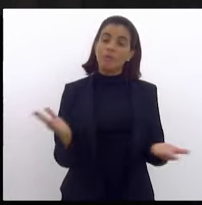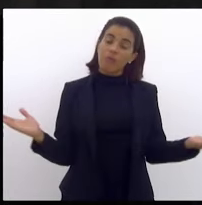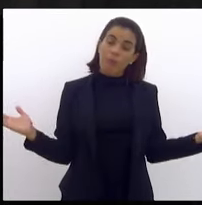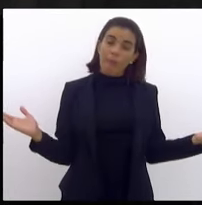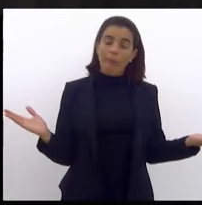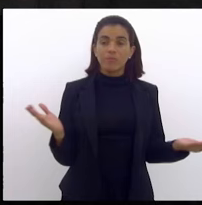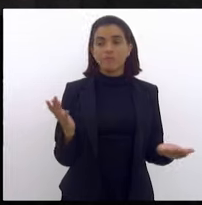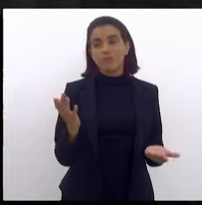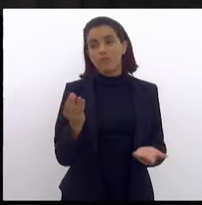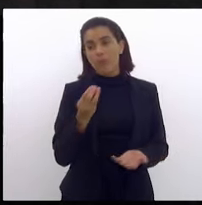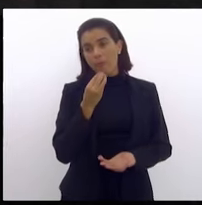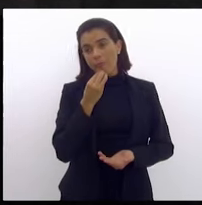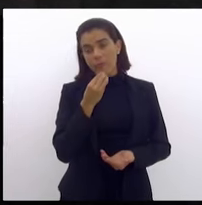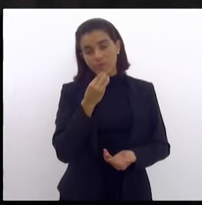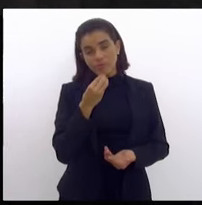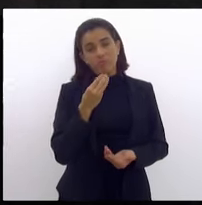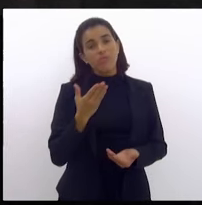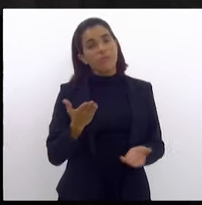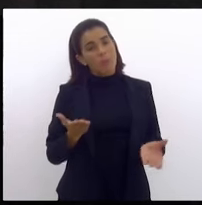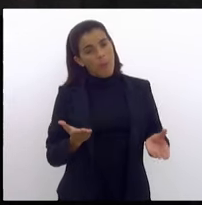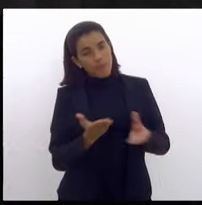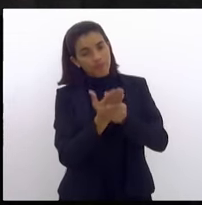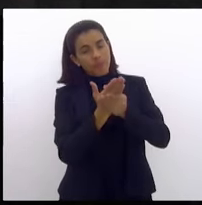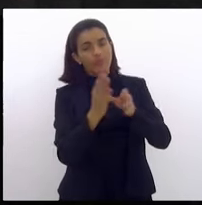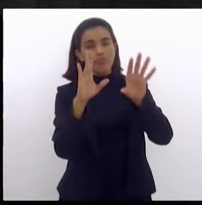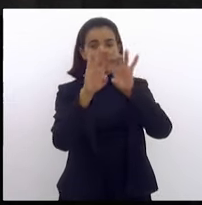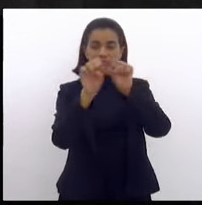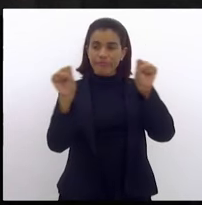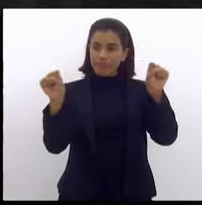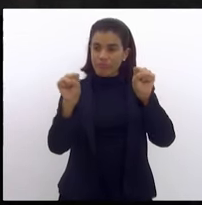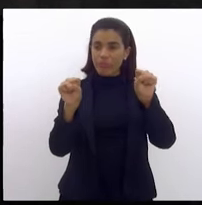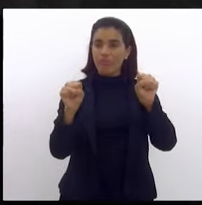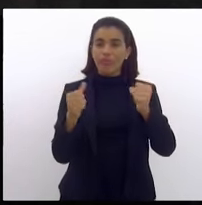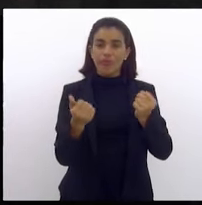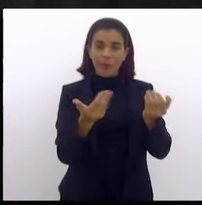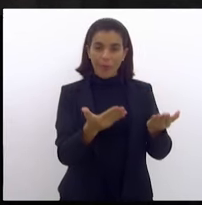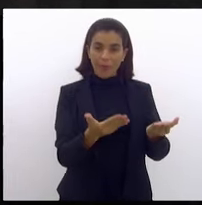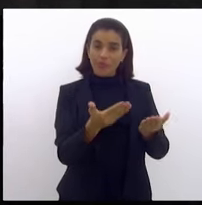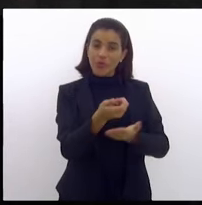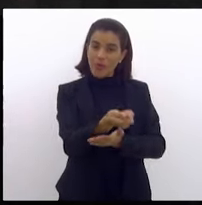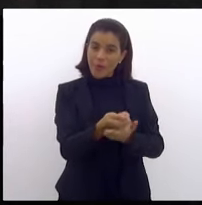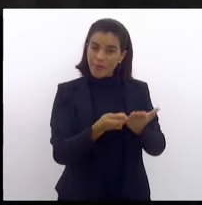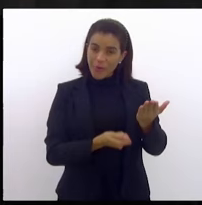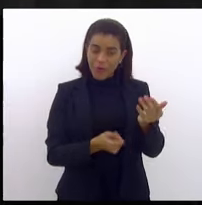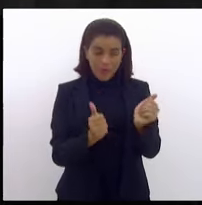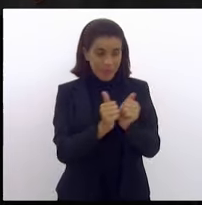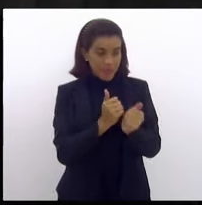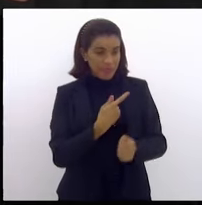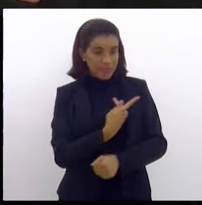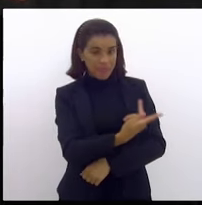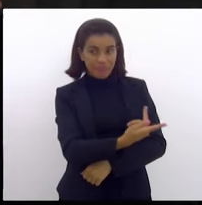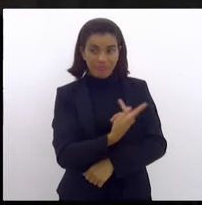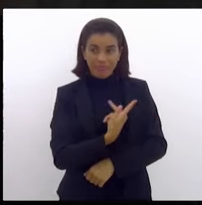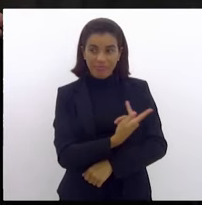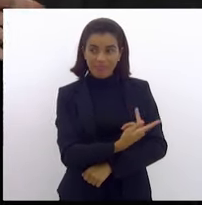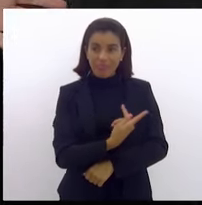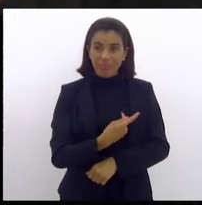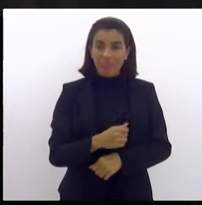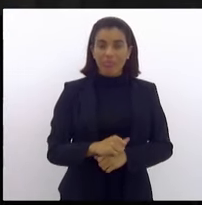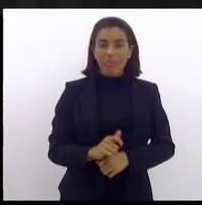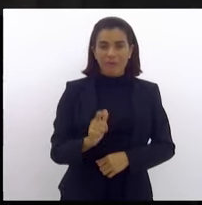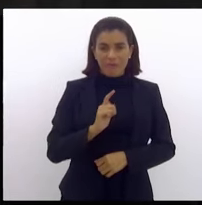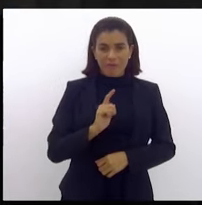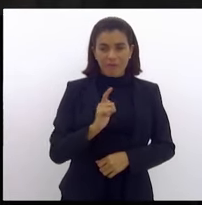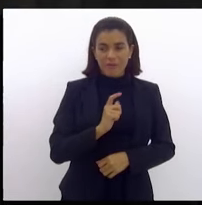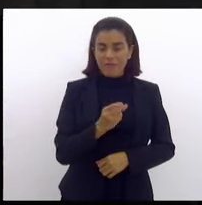evidentemente que eu irei para os tribunais e darei com autoria a Vossa Excelência para ir junto comigo. E garanto que terá muita